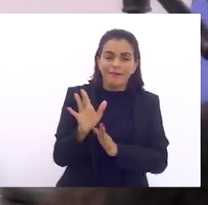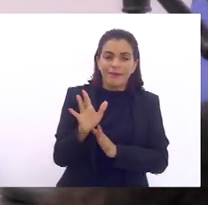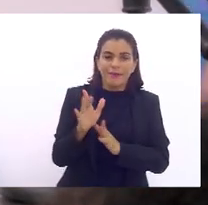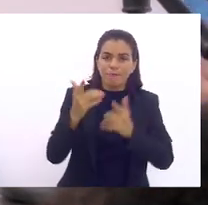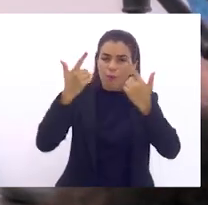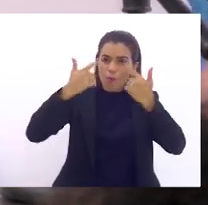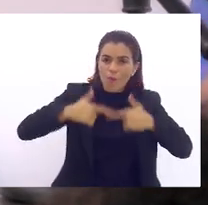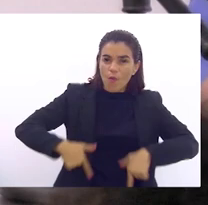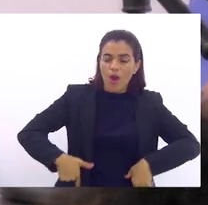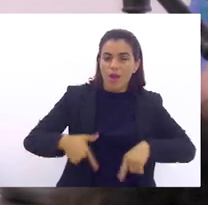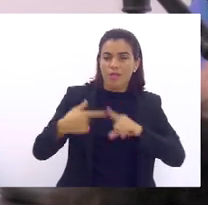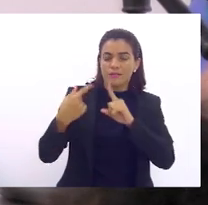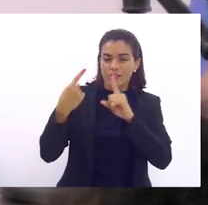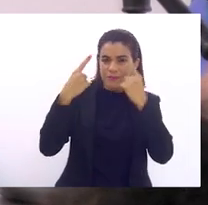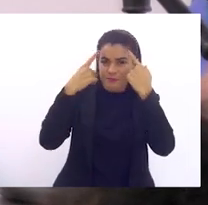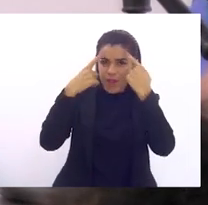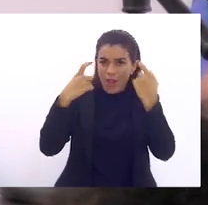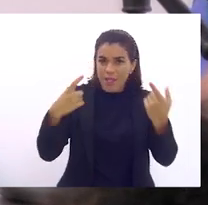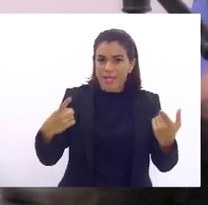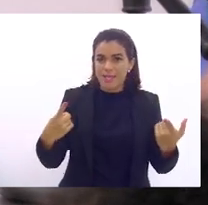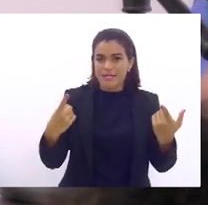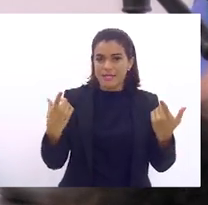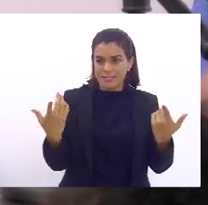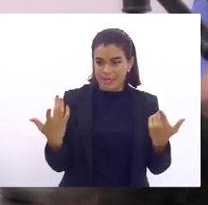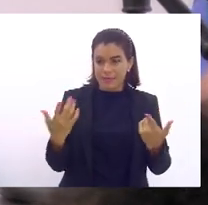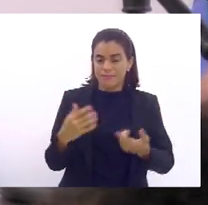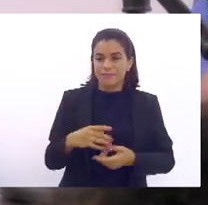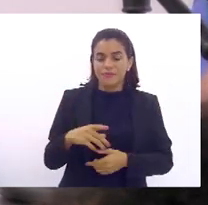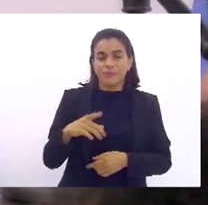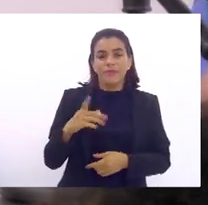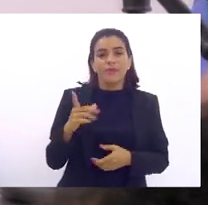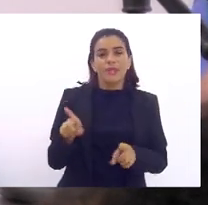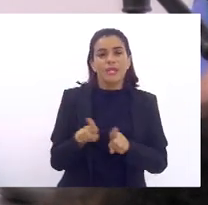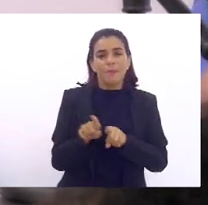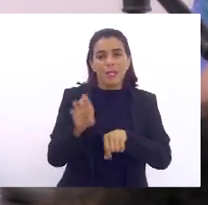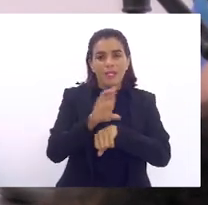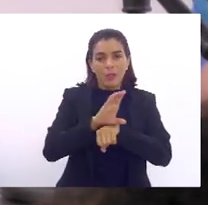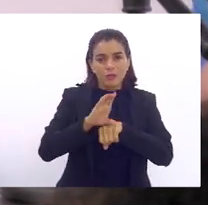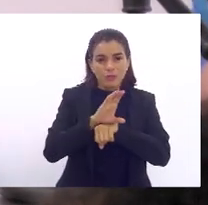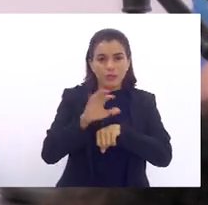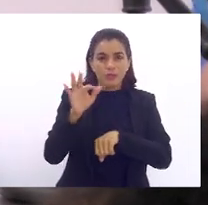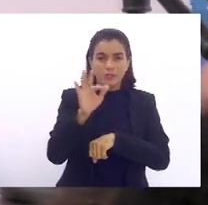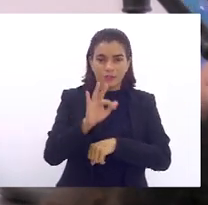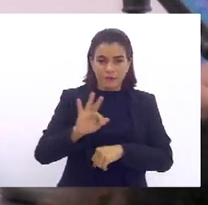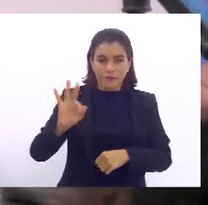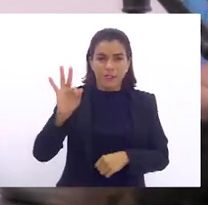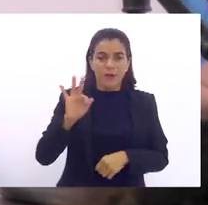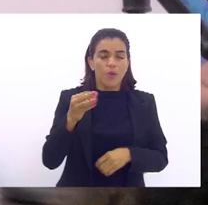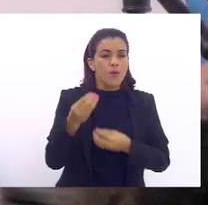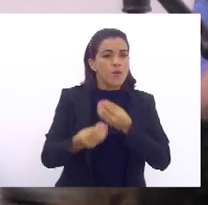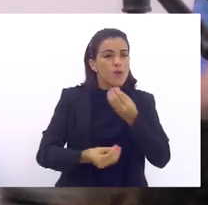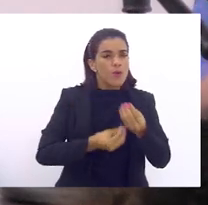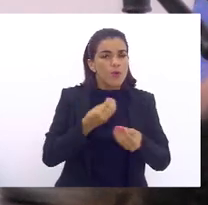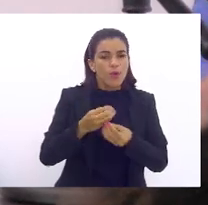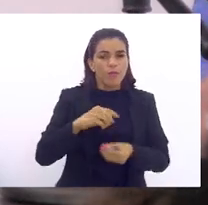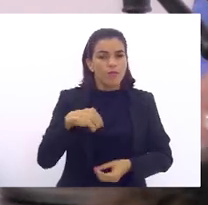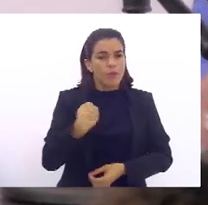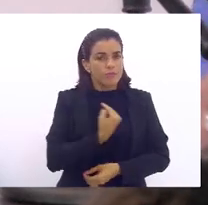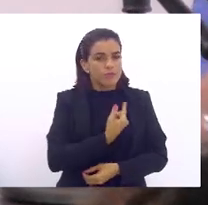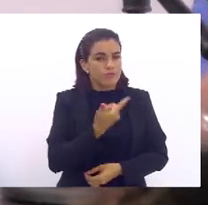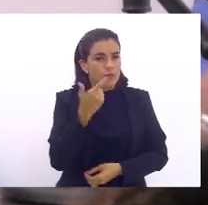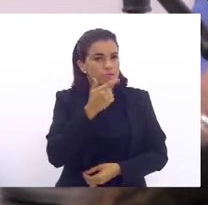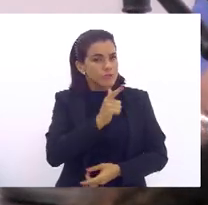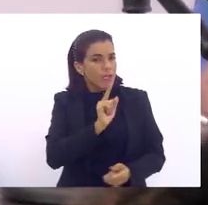lá nos tratados e Convenções internacionais de direitos humanos na nossa Constituição né como a gente chega a essas